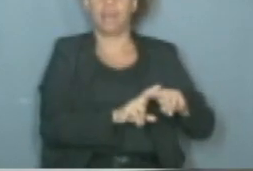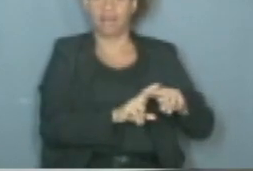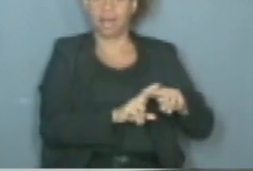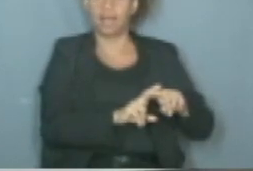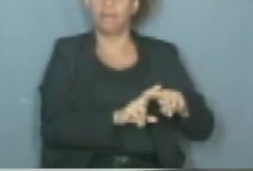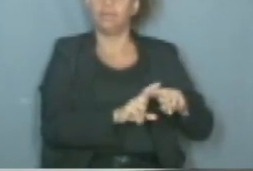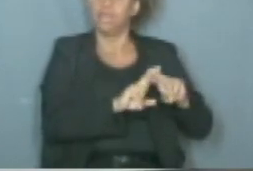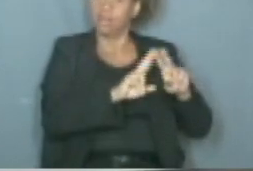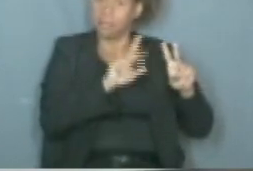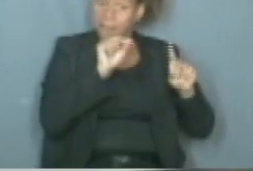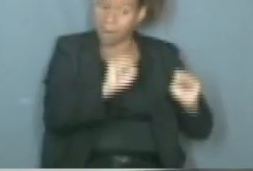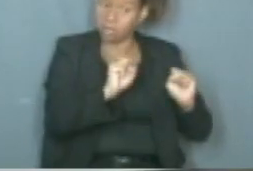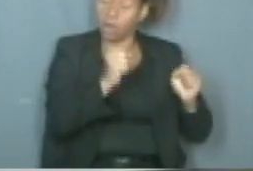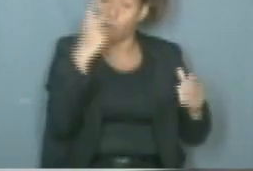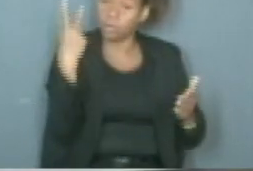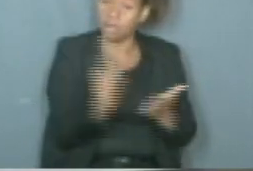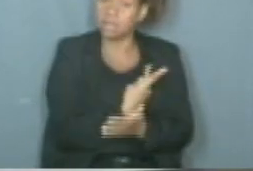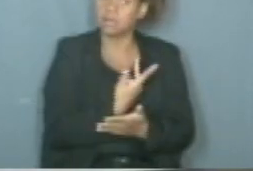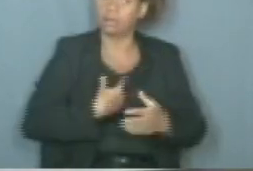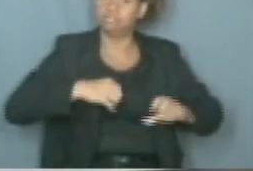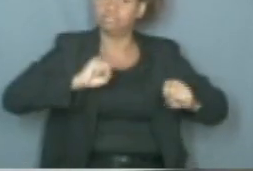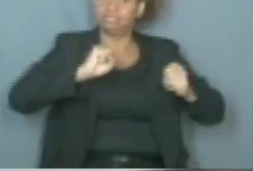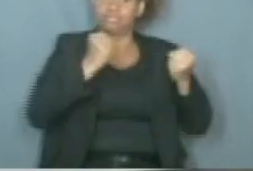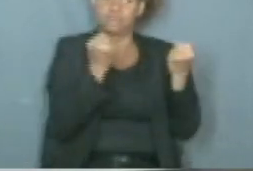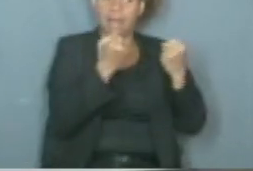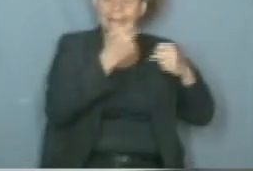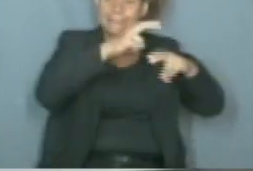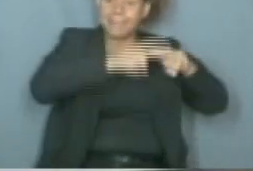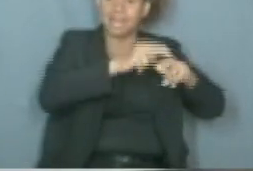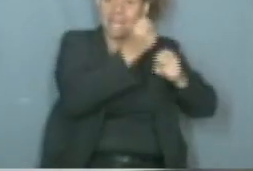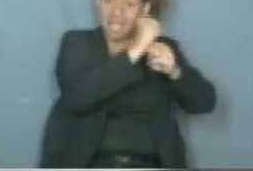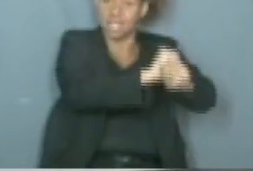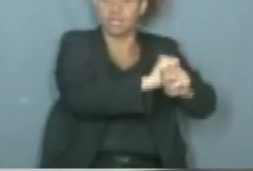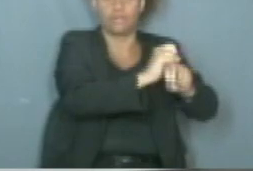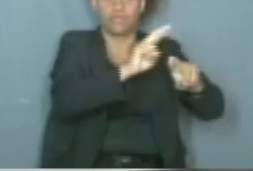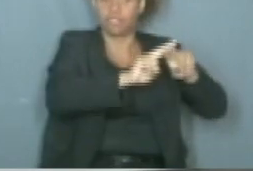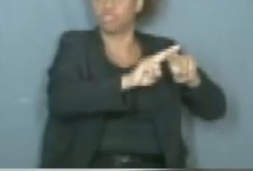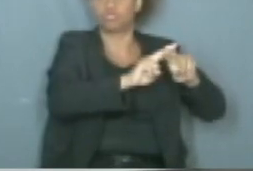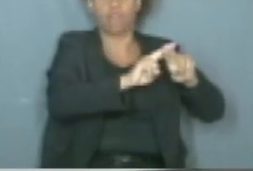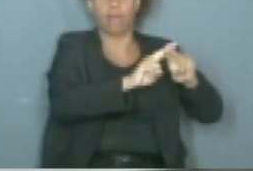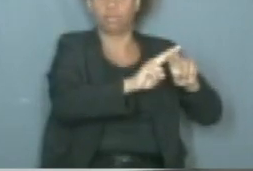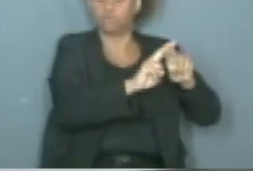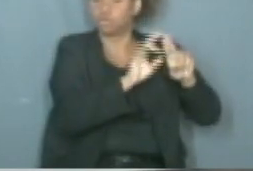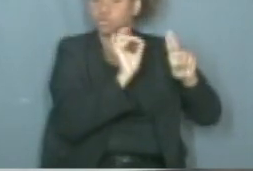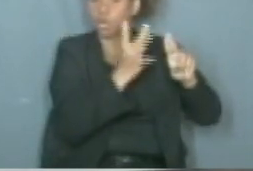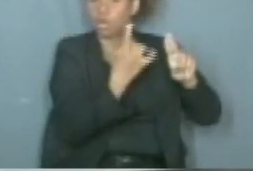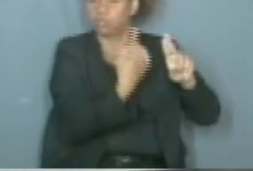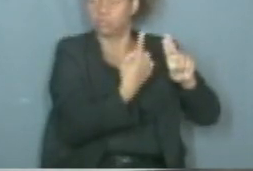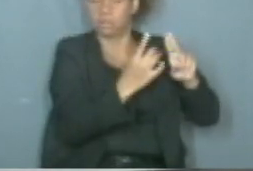em regime fechado, caso ele venha a reiterar suas ações delitivas.